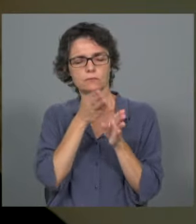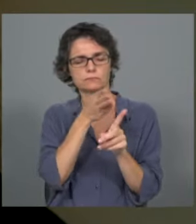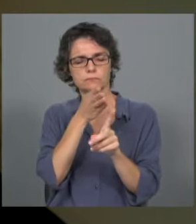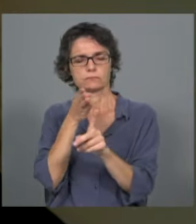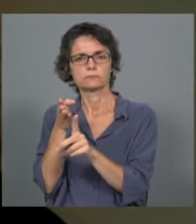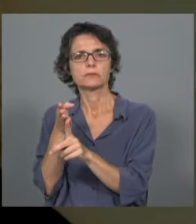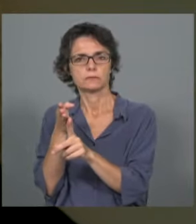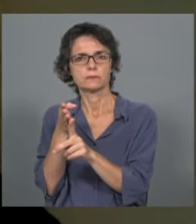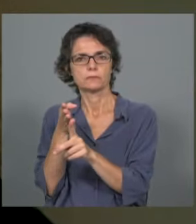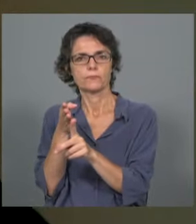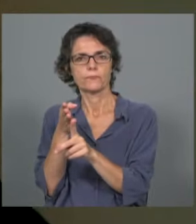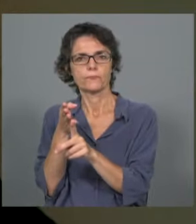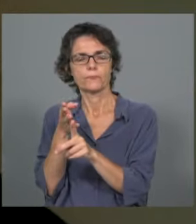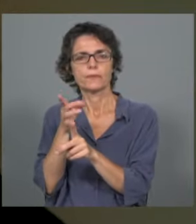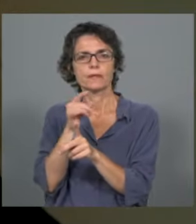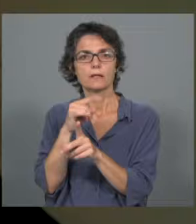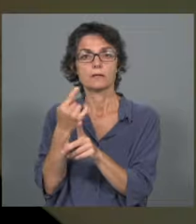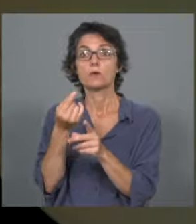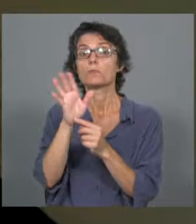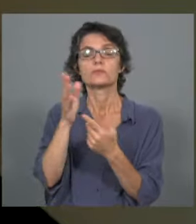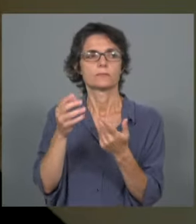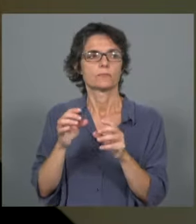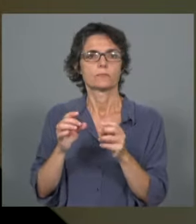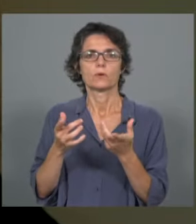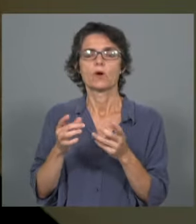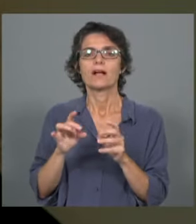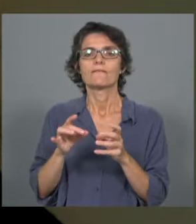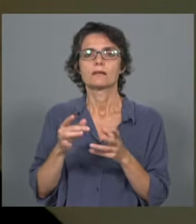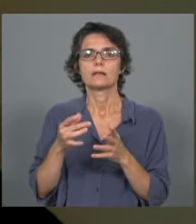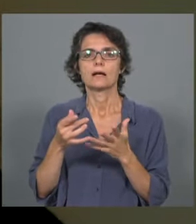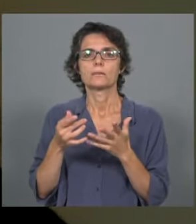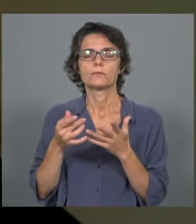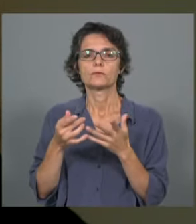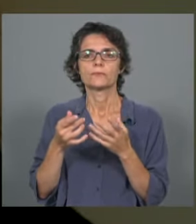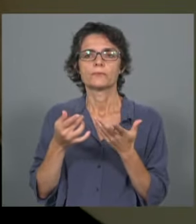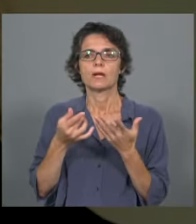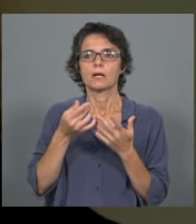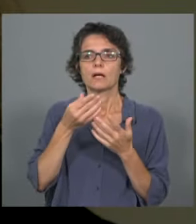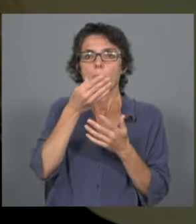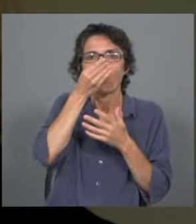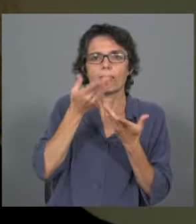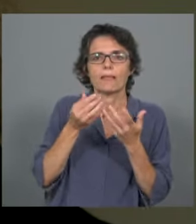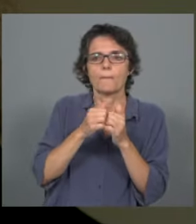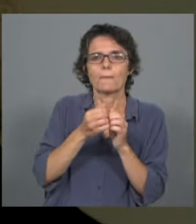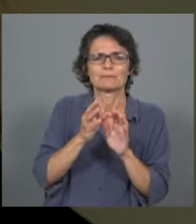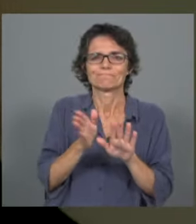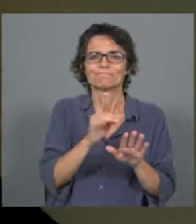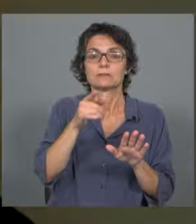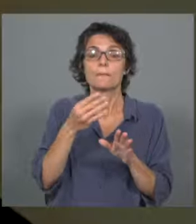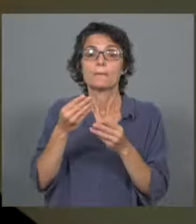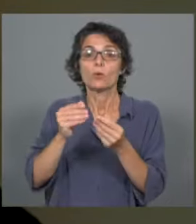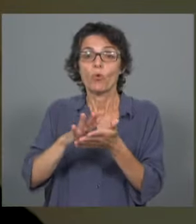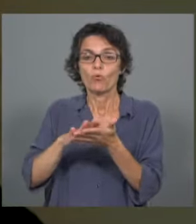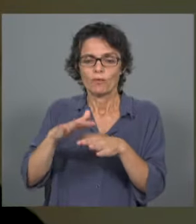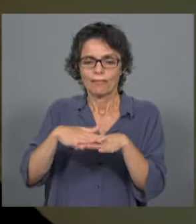temos hábitos, por exemplo, não usamos guardanapos de papel, usamos guardanapos de tecido aqui, também